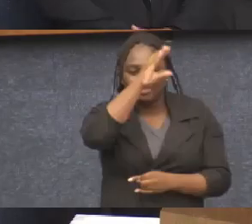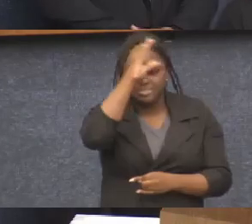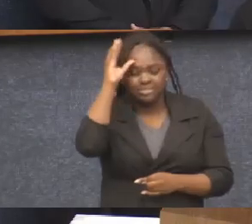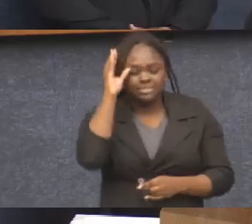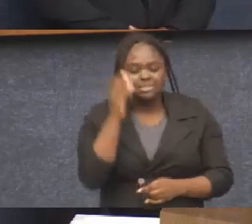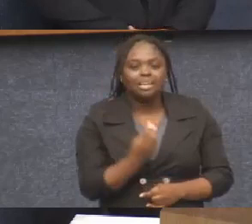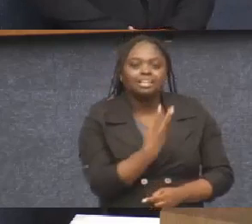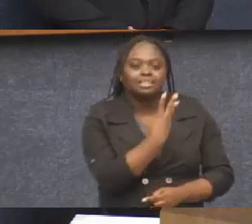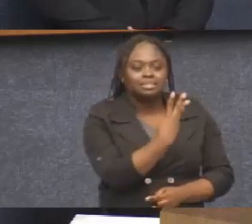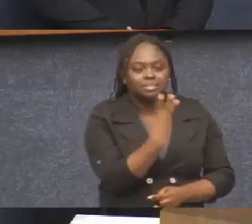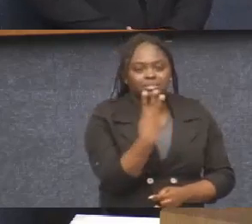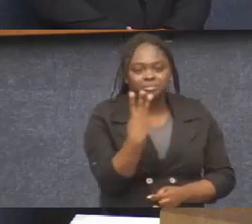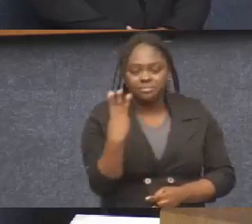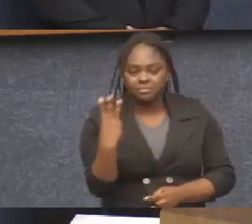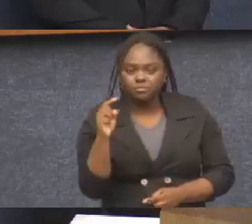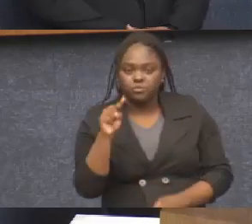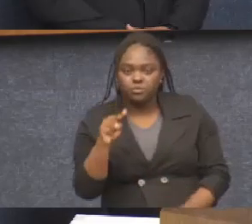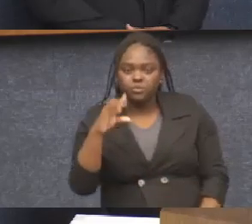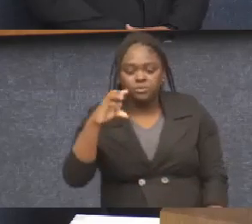Câmara